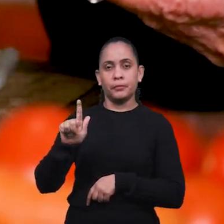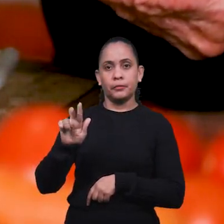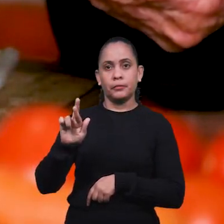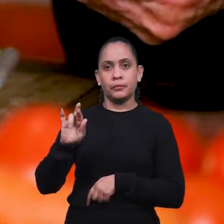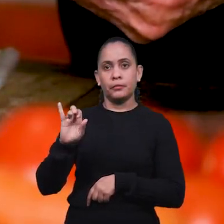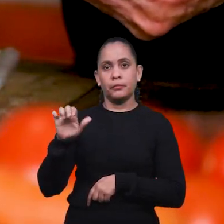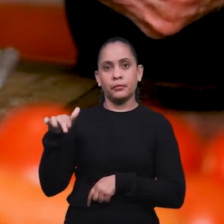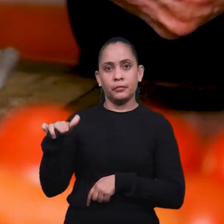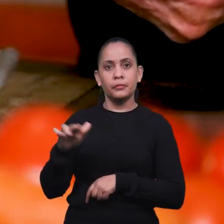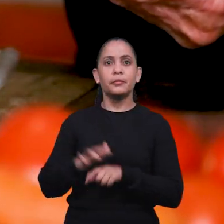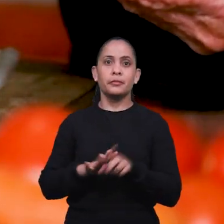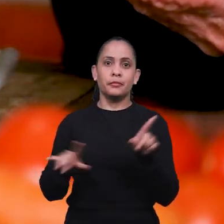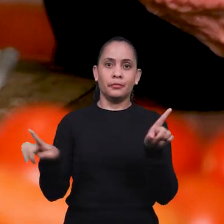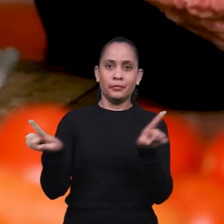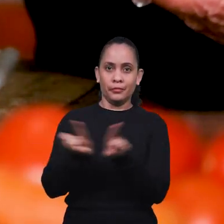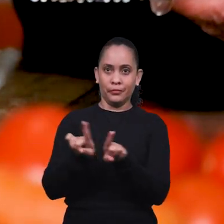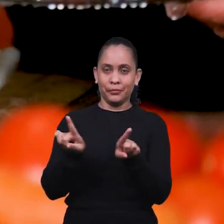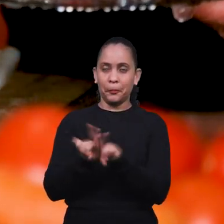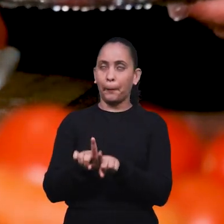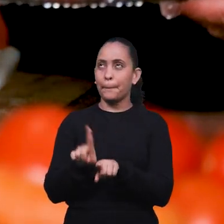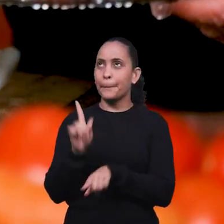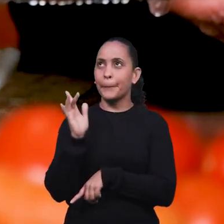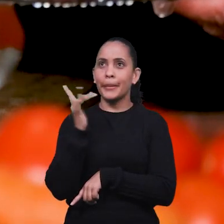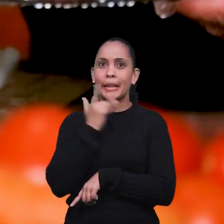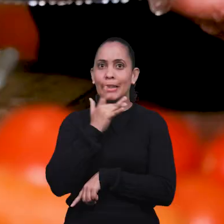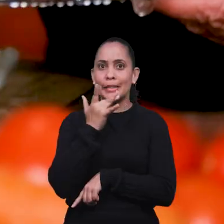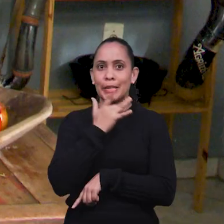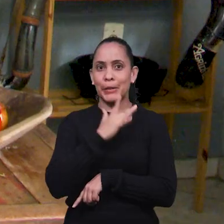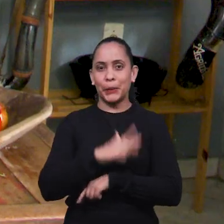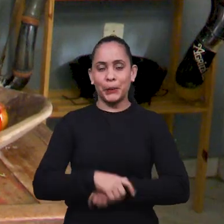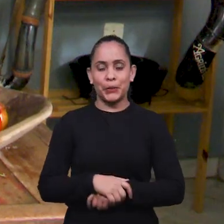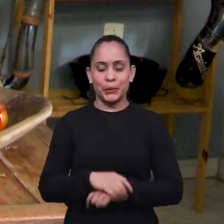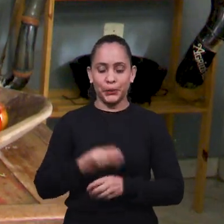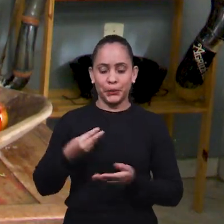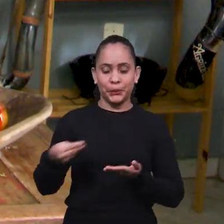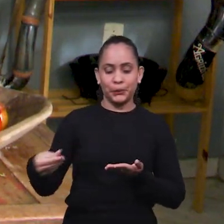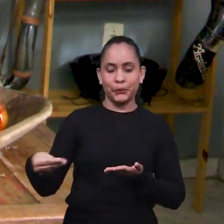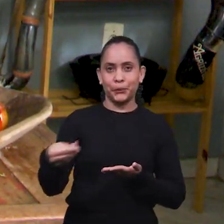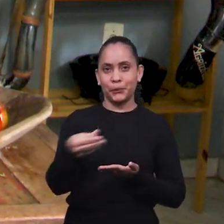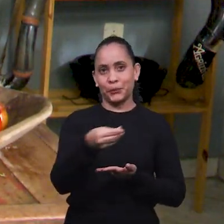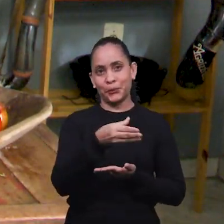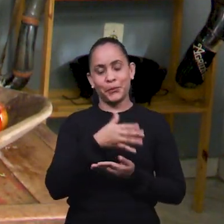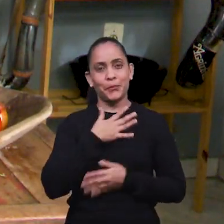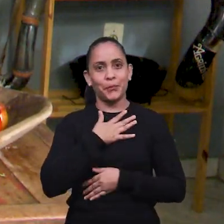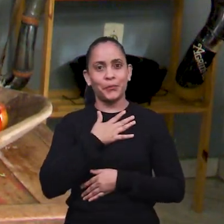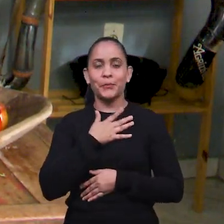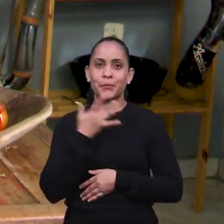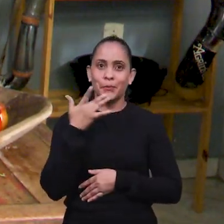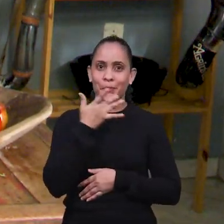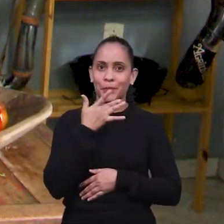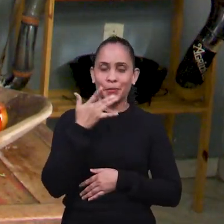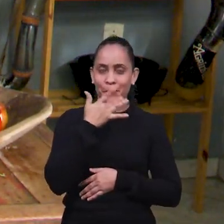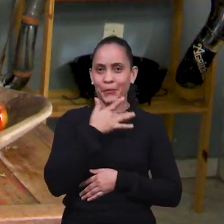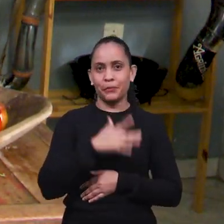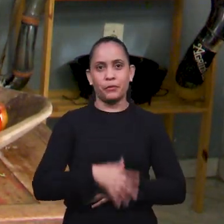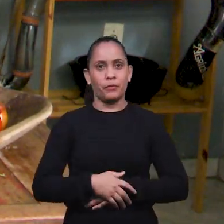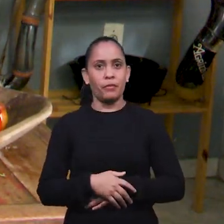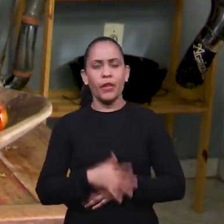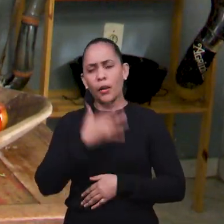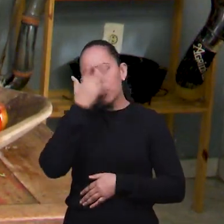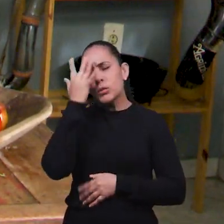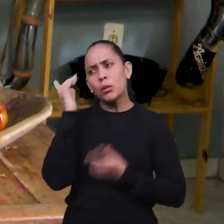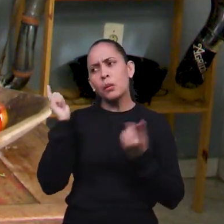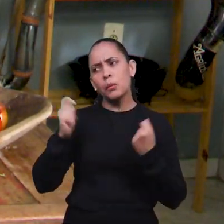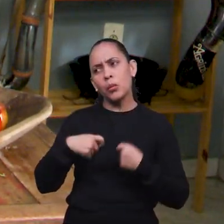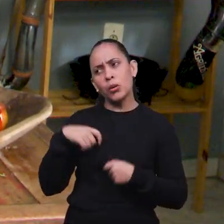a fazer focaccia com babete. Vai ficar delicioso. O alecrim deixa um cheiro gostoso, né? Aí